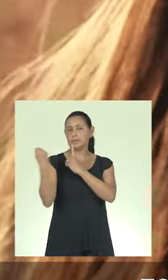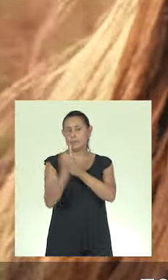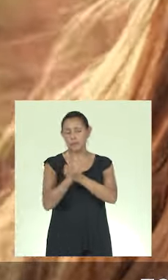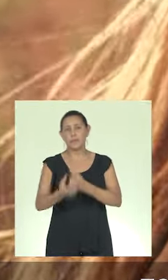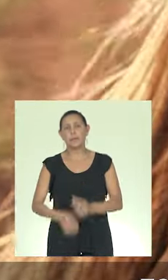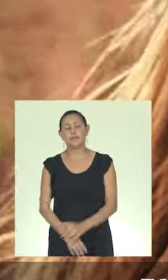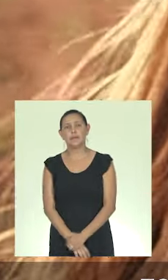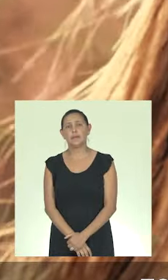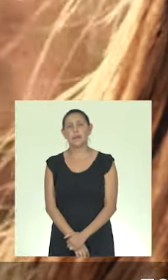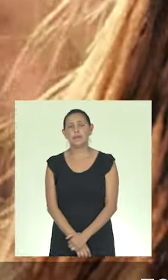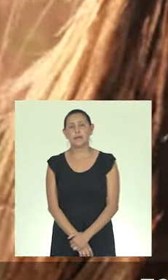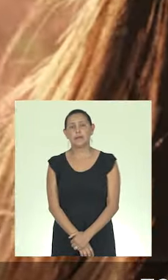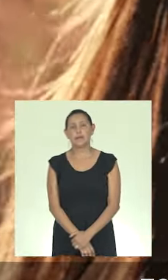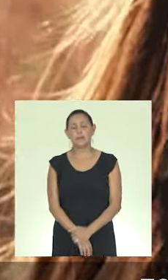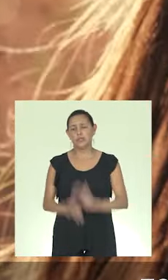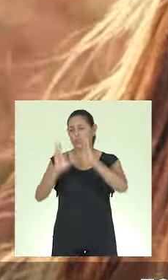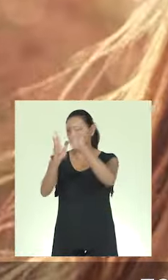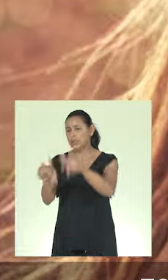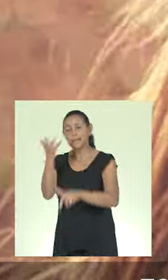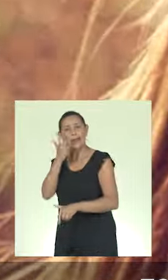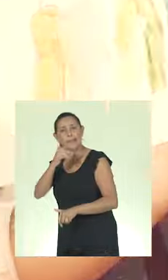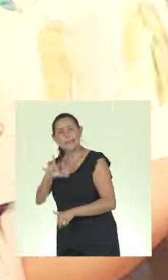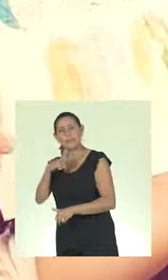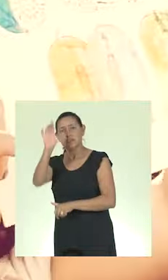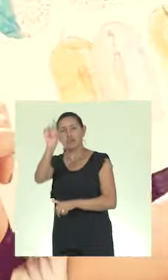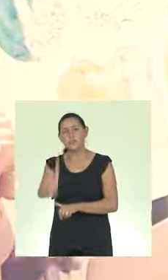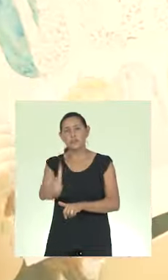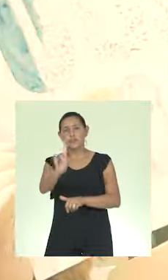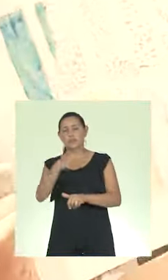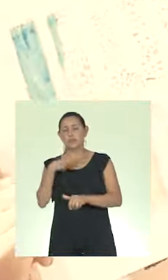Todas as crianças têm direito a uma nacionalidade.